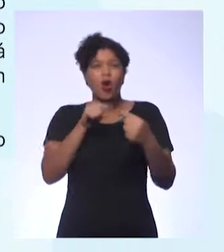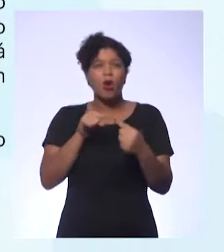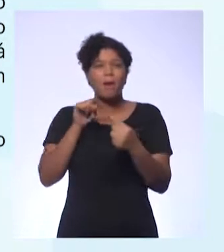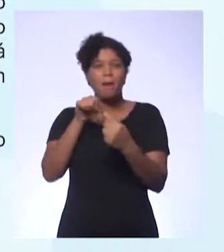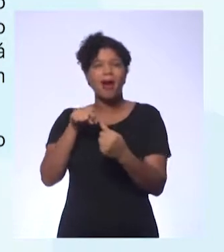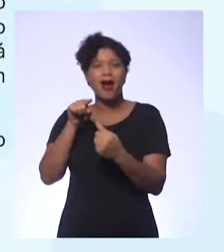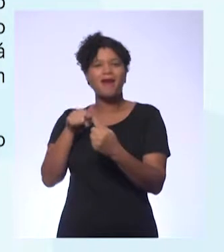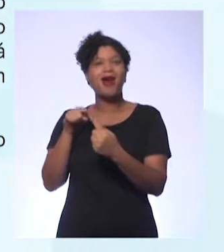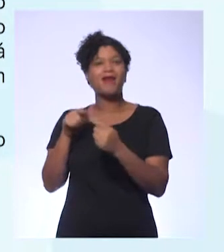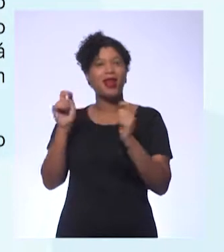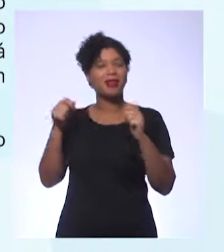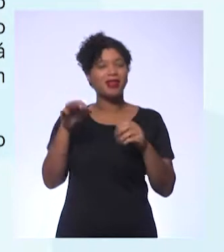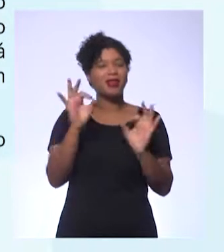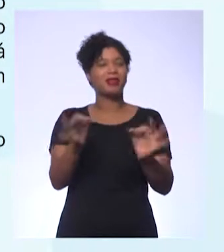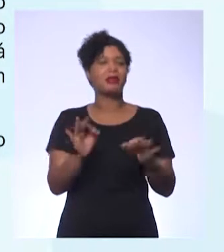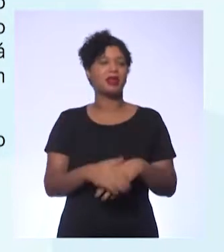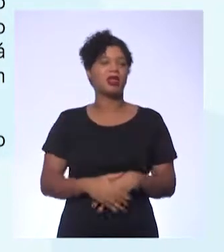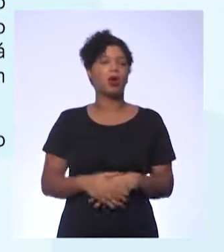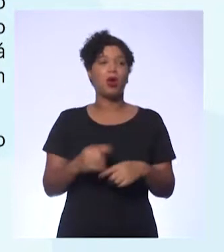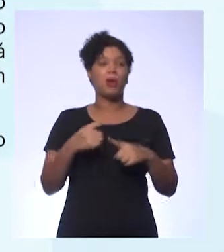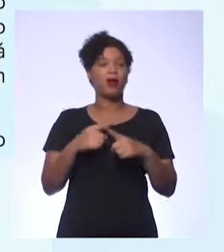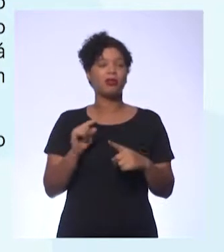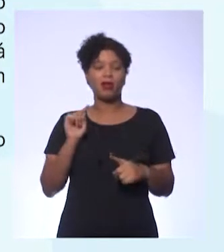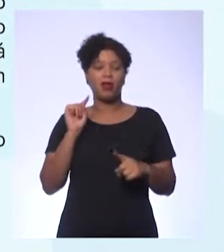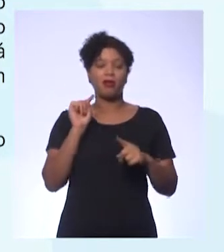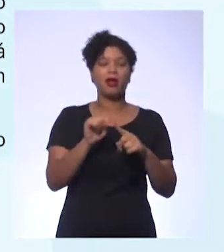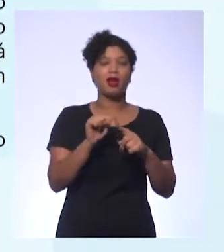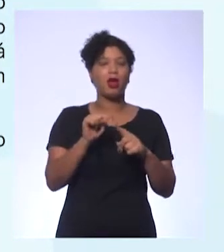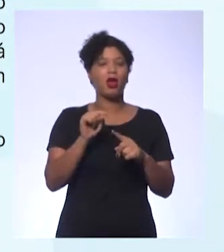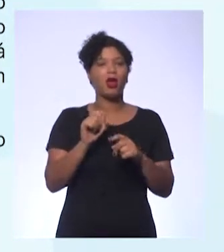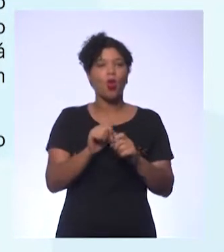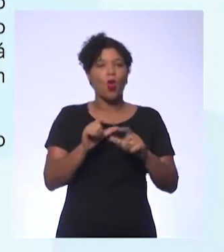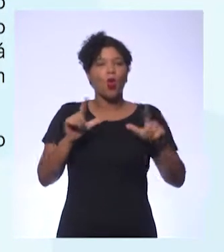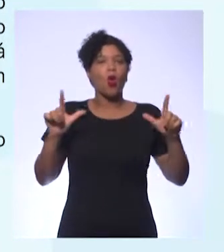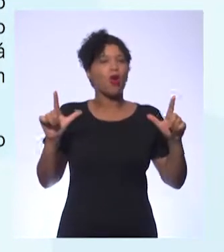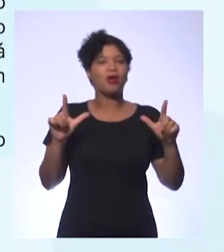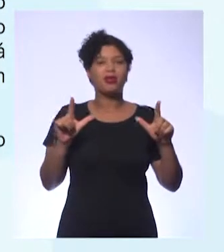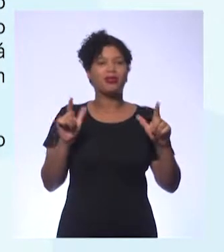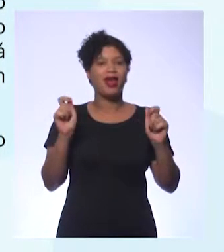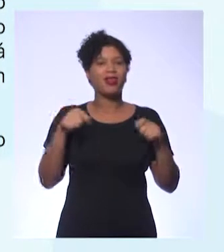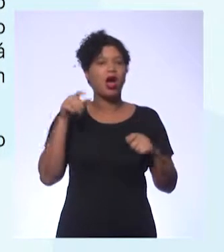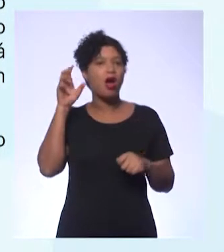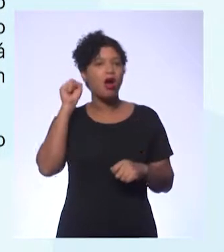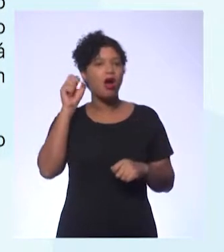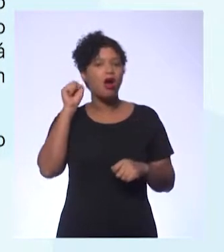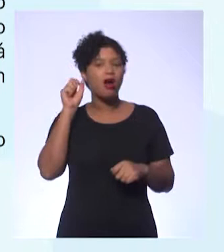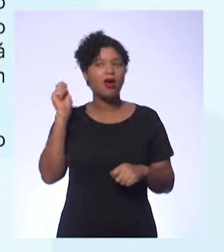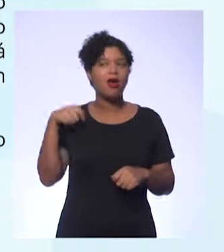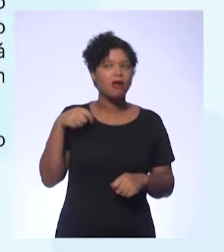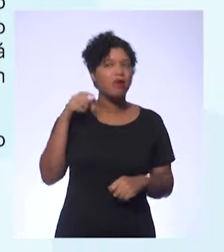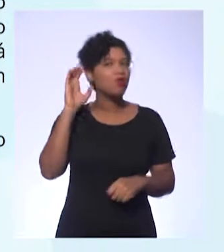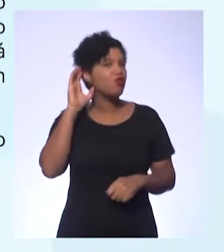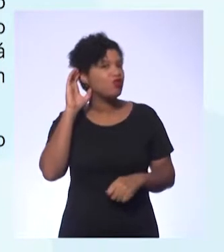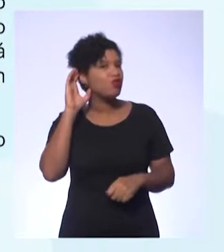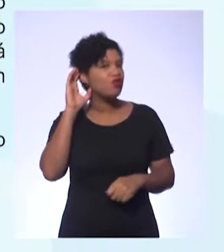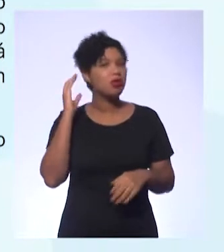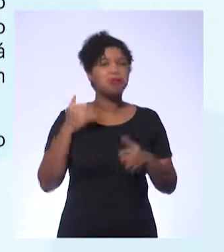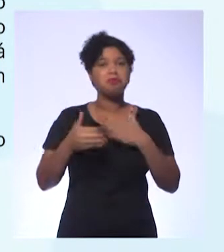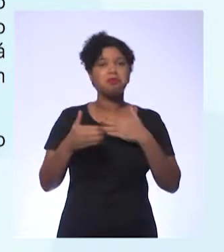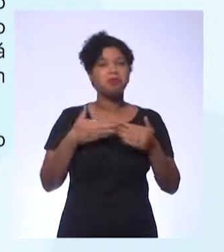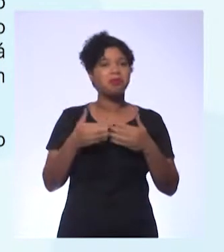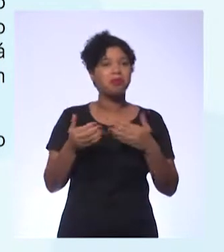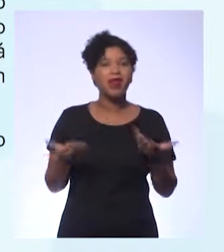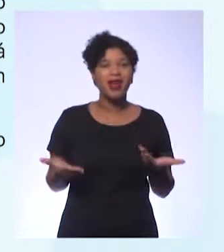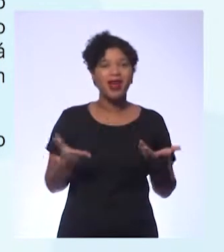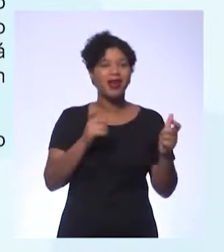do cotidiano, pois basta um simples clique e um conteúdo está disponível para ser aproveitado em qualquer momento, em